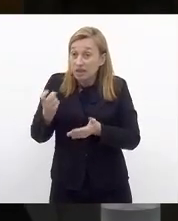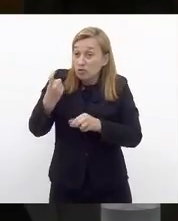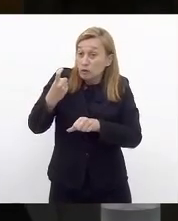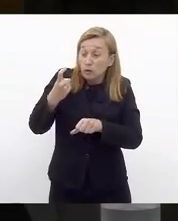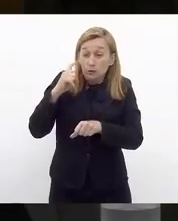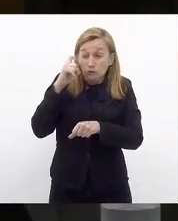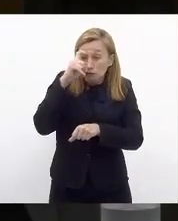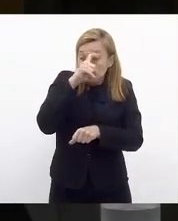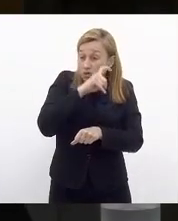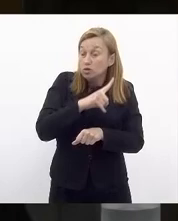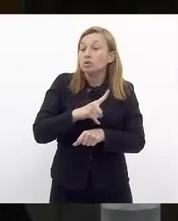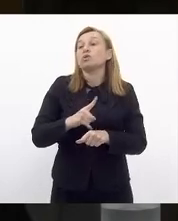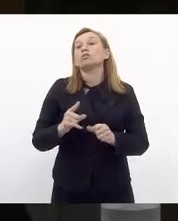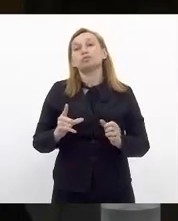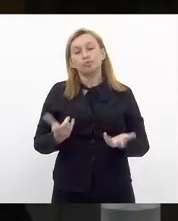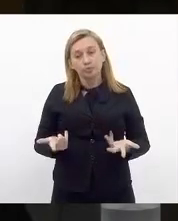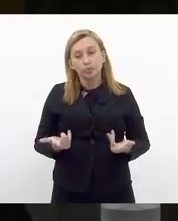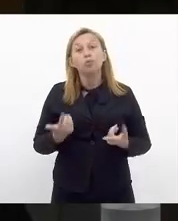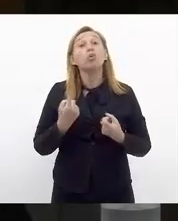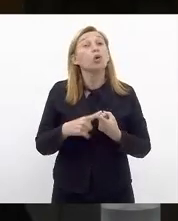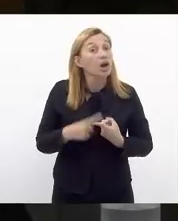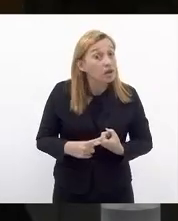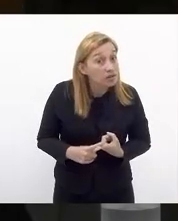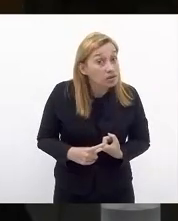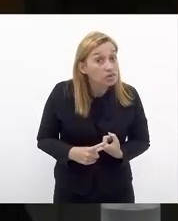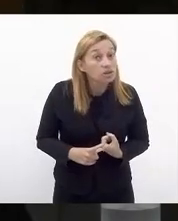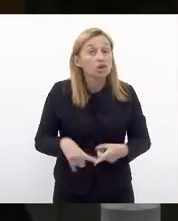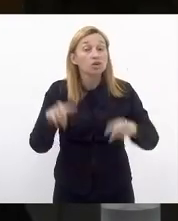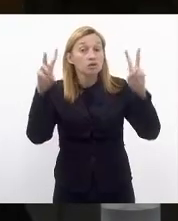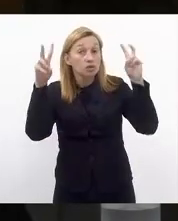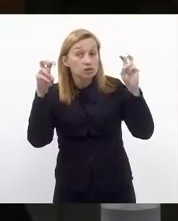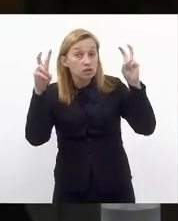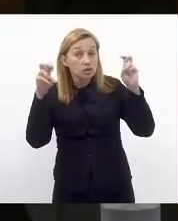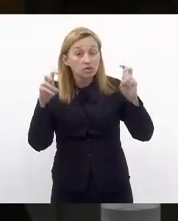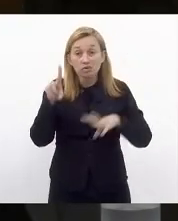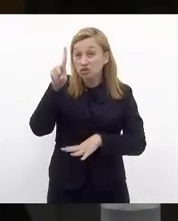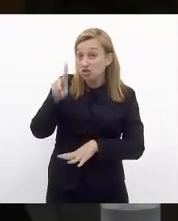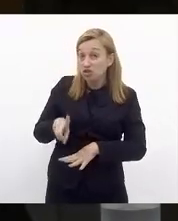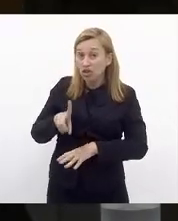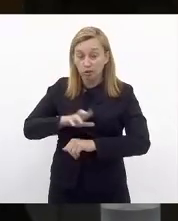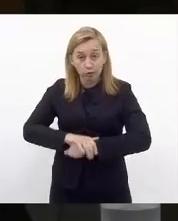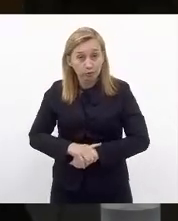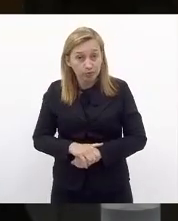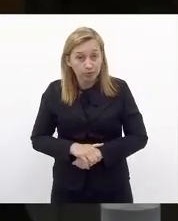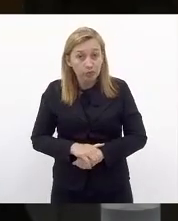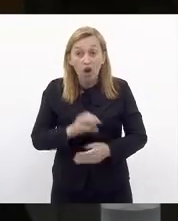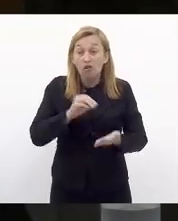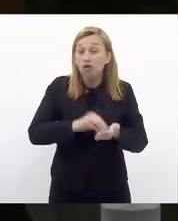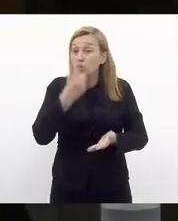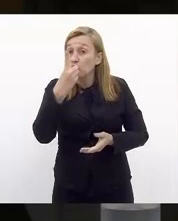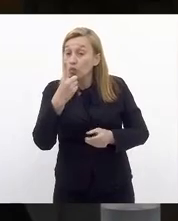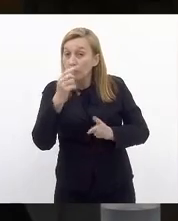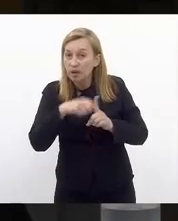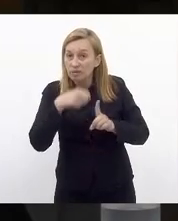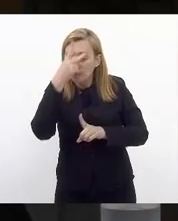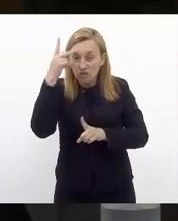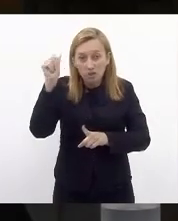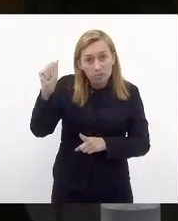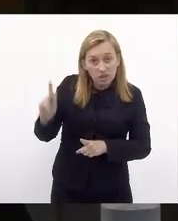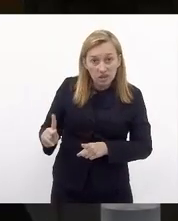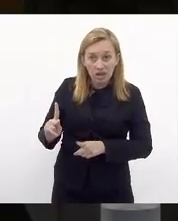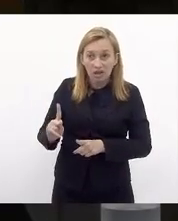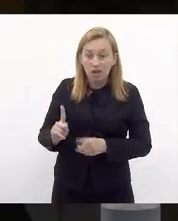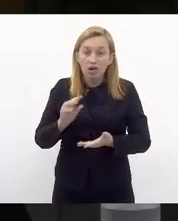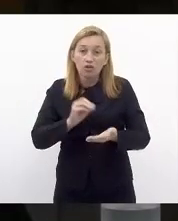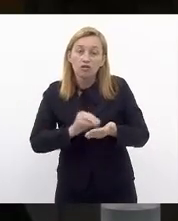dura para essas categorias por quê Porque tem a questão da expectativa do direito falta um mês para a pessoa se aposentar